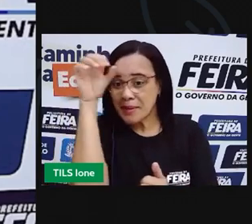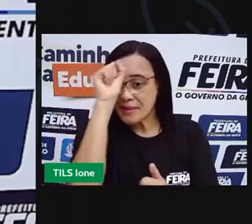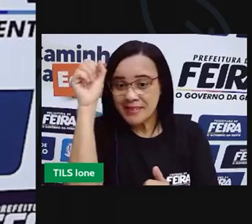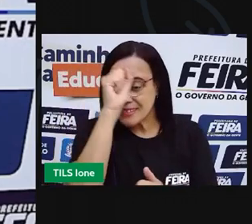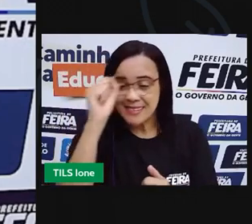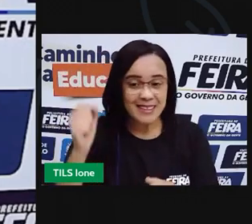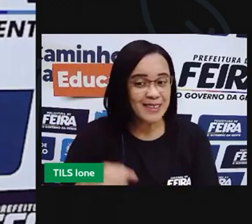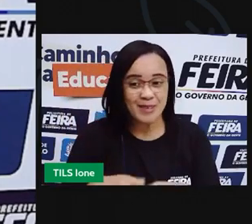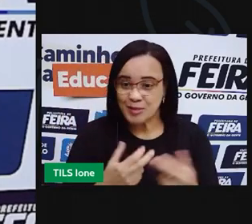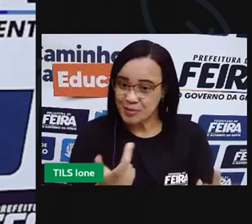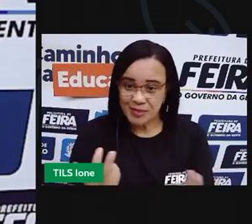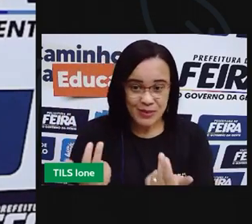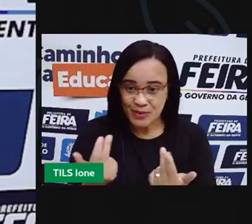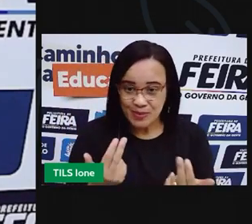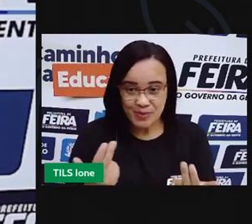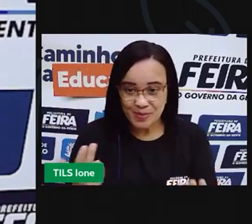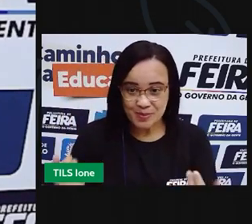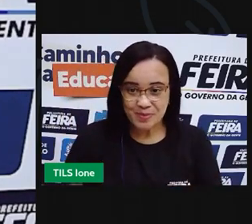mesmo tempo.